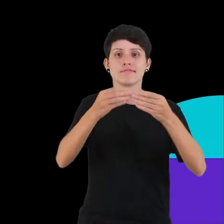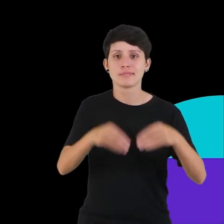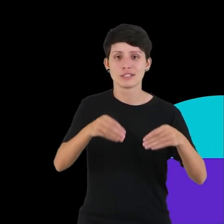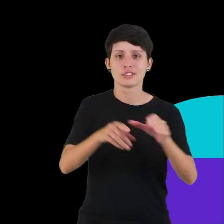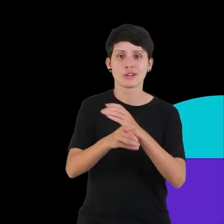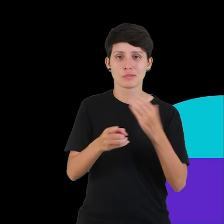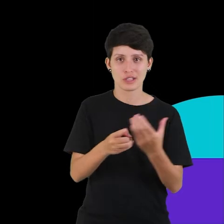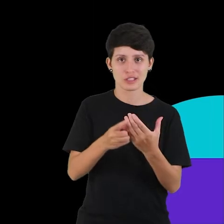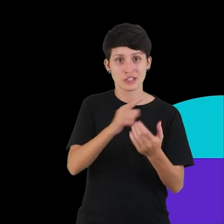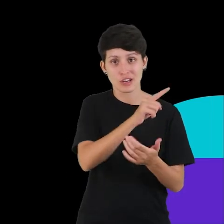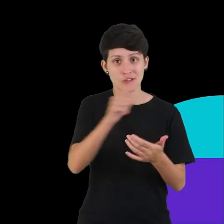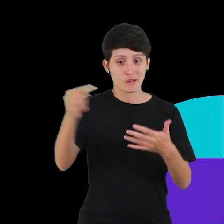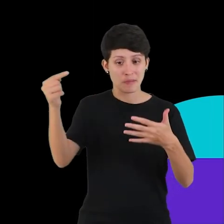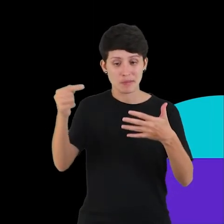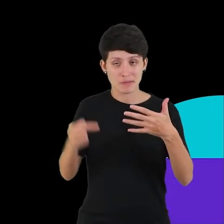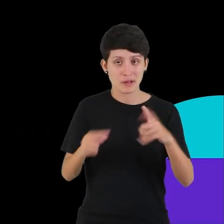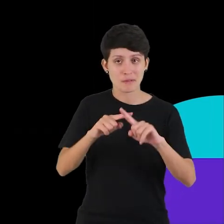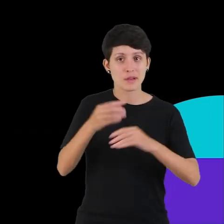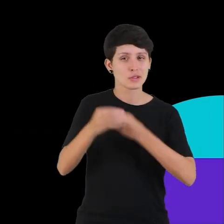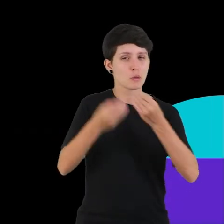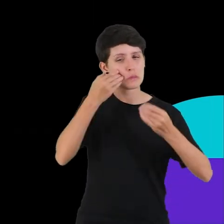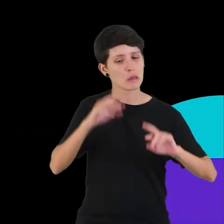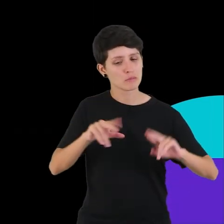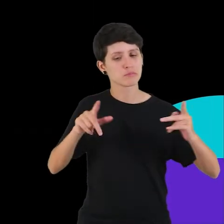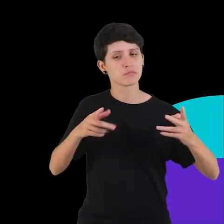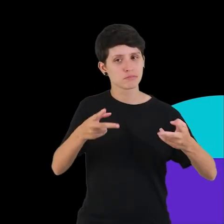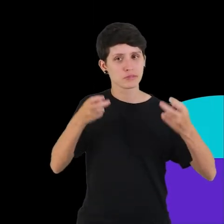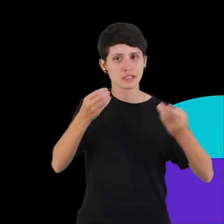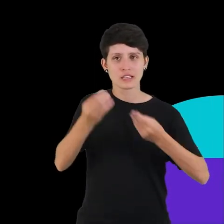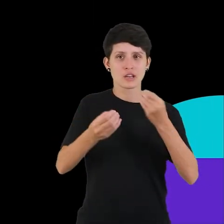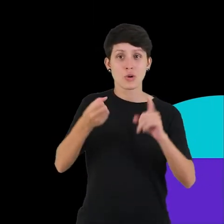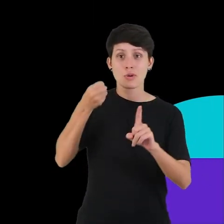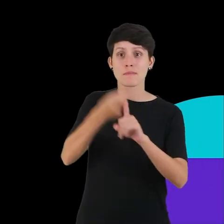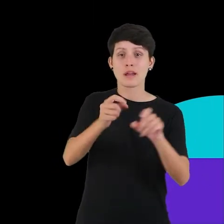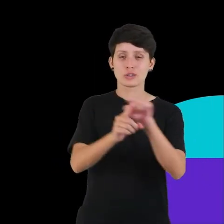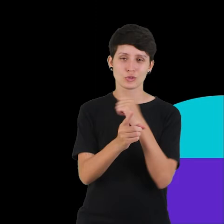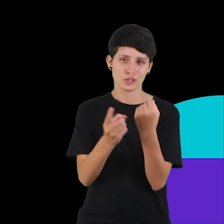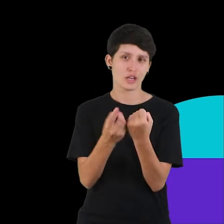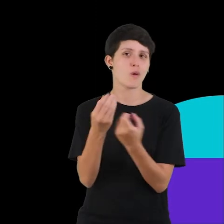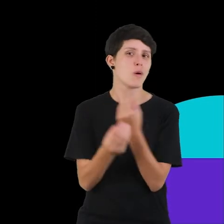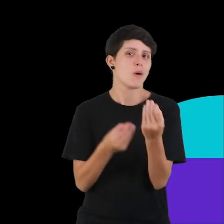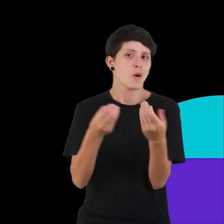vendido massivamente. Tem a questão da educação.